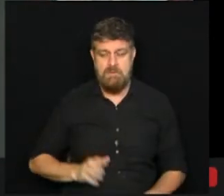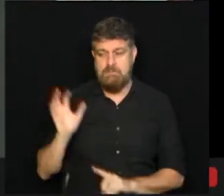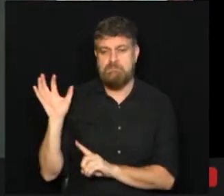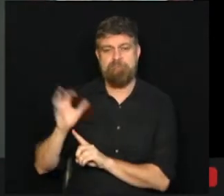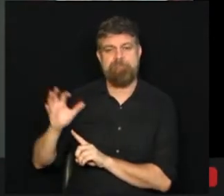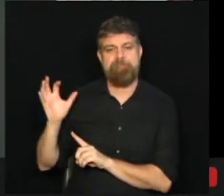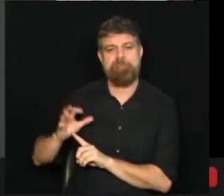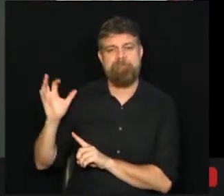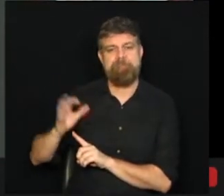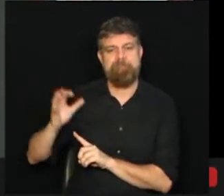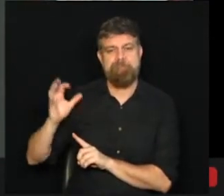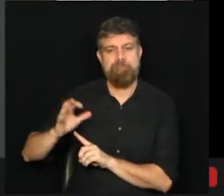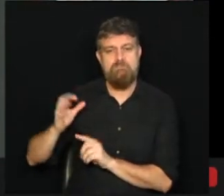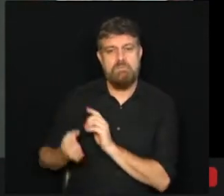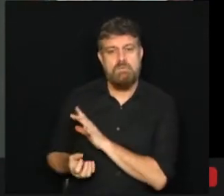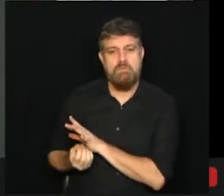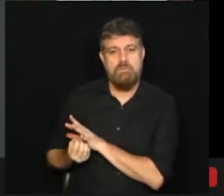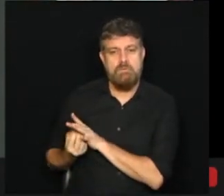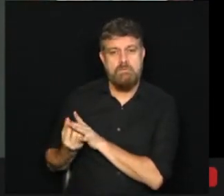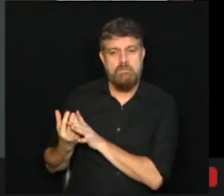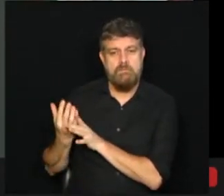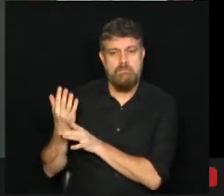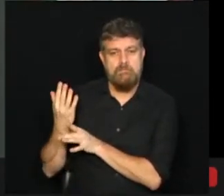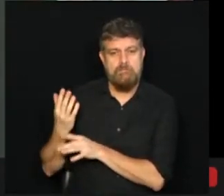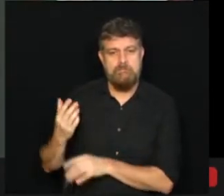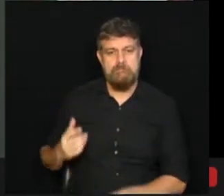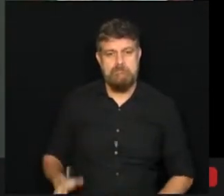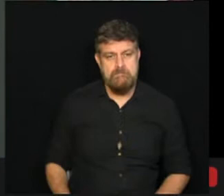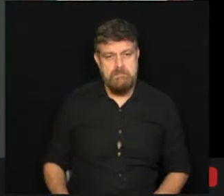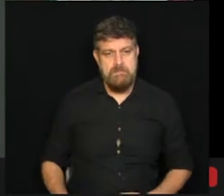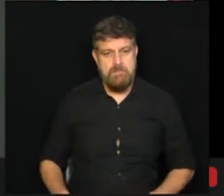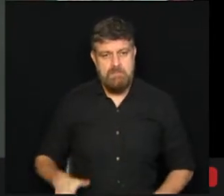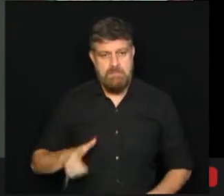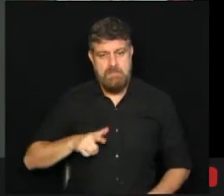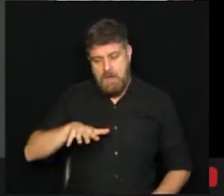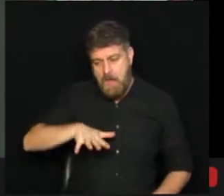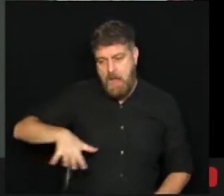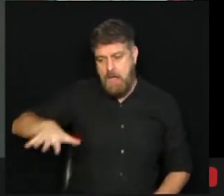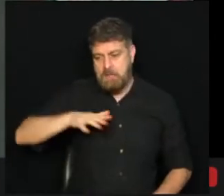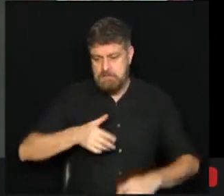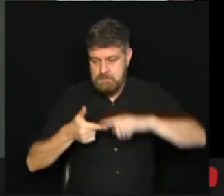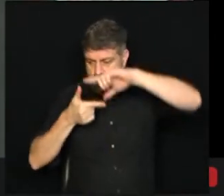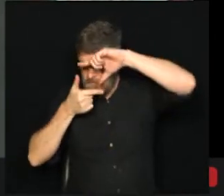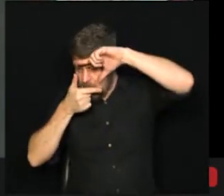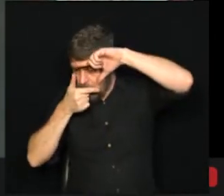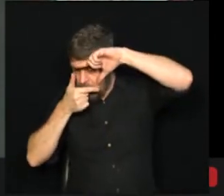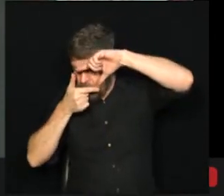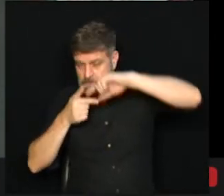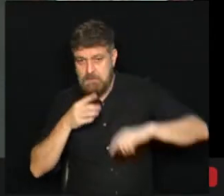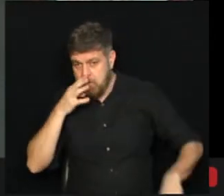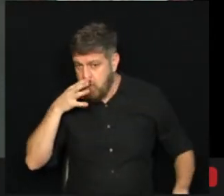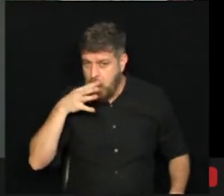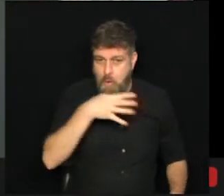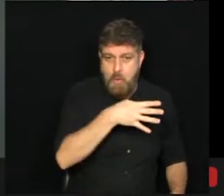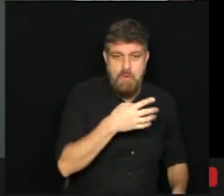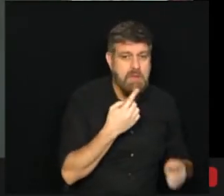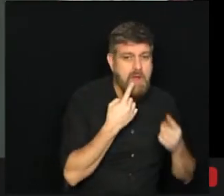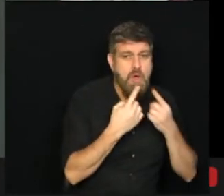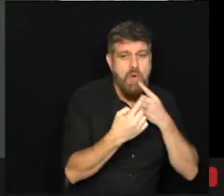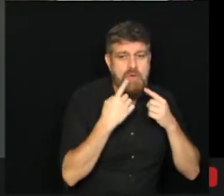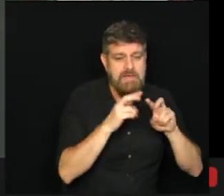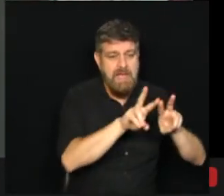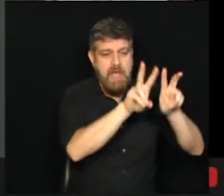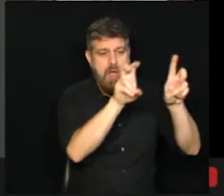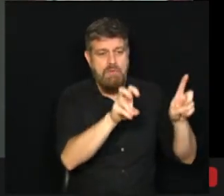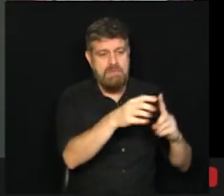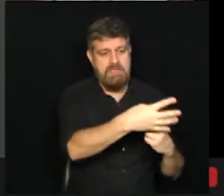a partir de uma reação de setores conservadores contra o diálogo sobre a